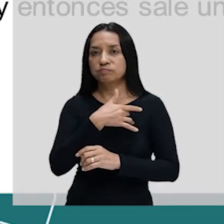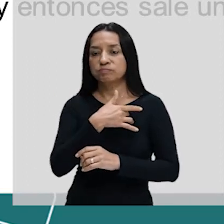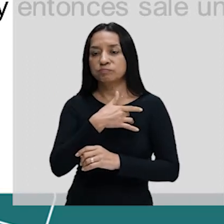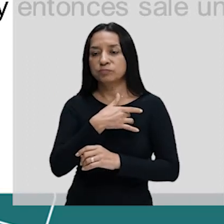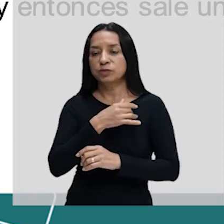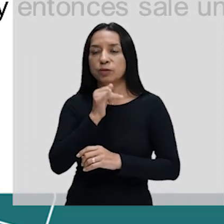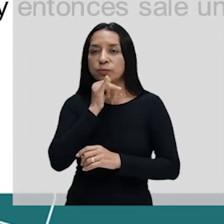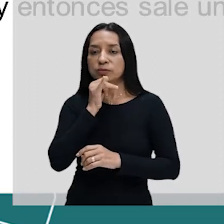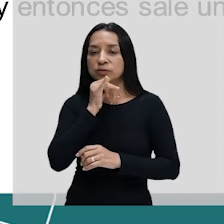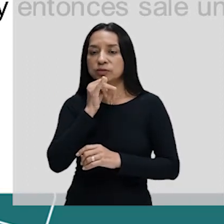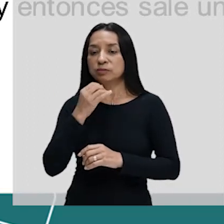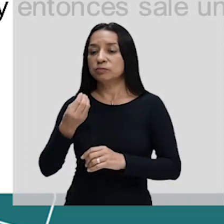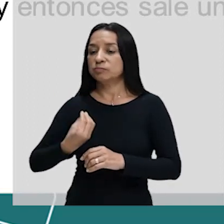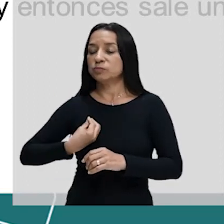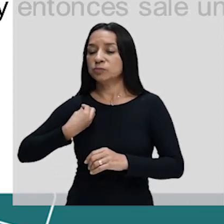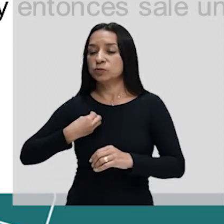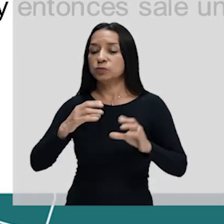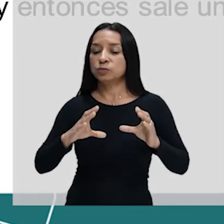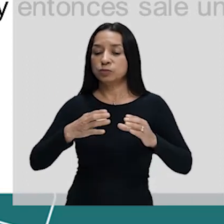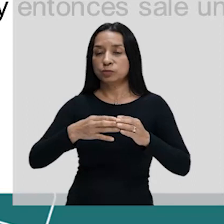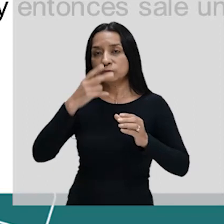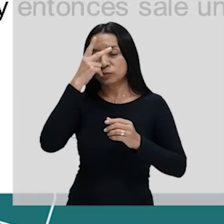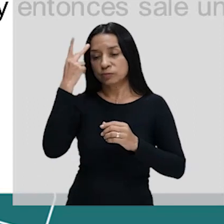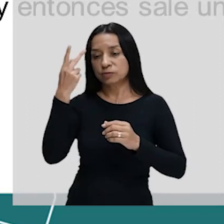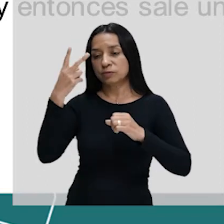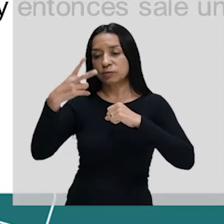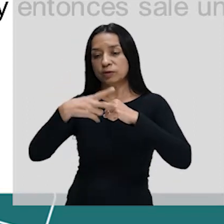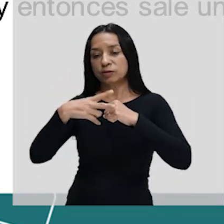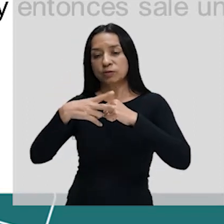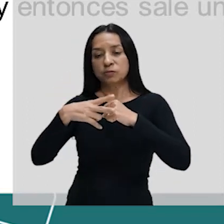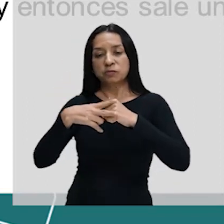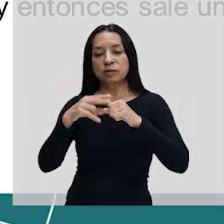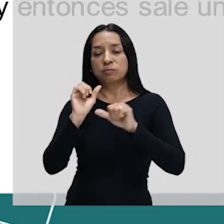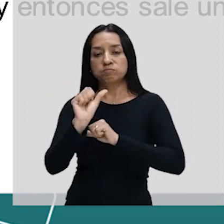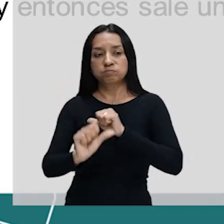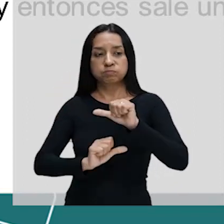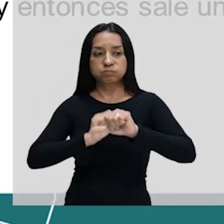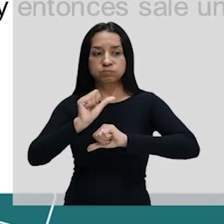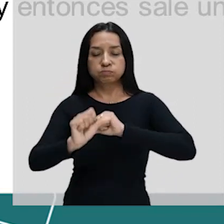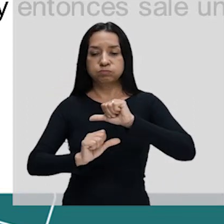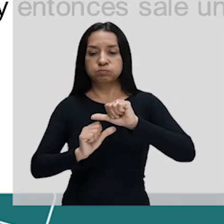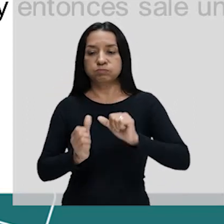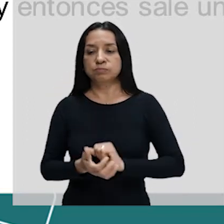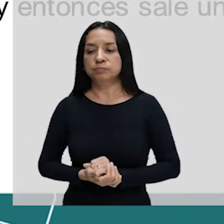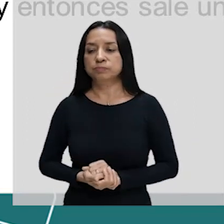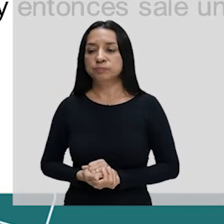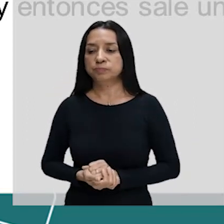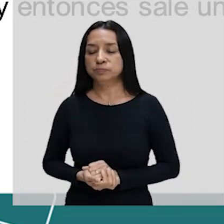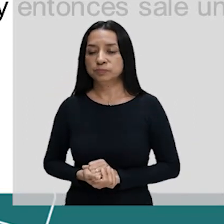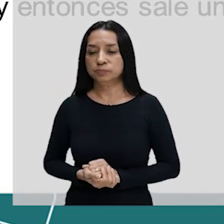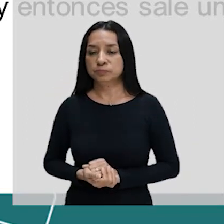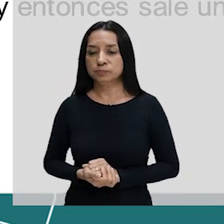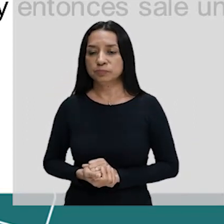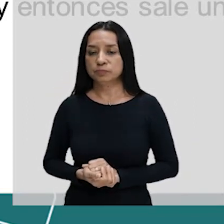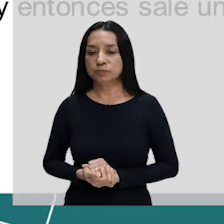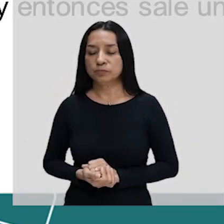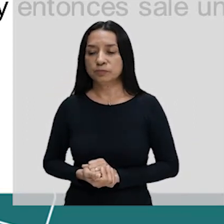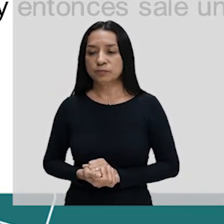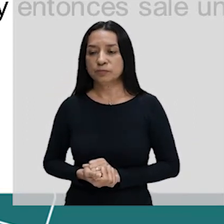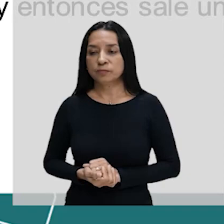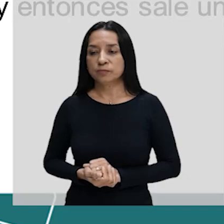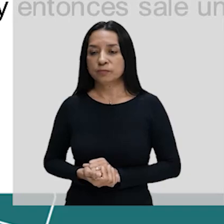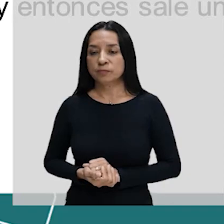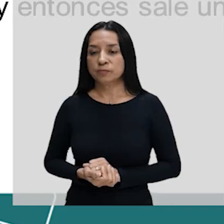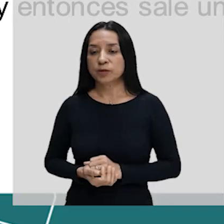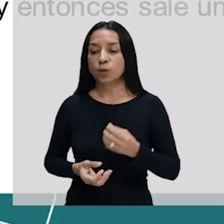num grupo de pessoas, né? Falando com um grupo de pessoas. Aí o verbo vai mudar. Vayamos bien, né? Gracias. E tu? Olha só como o